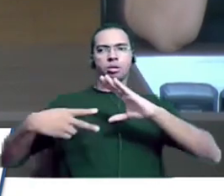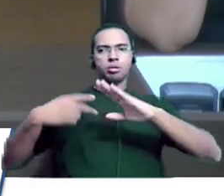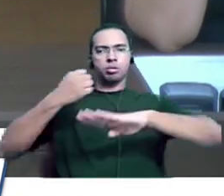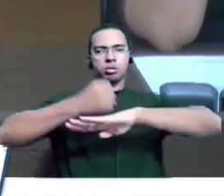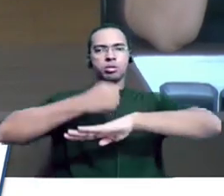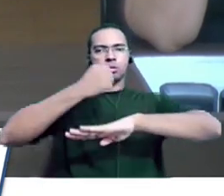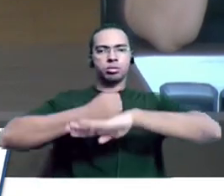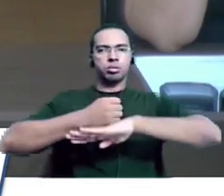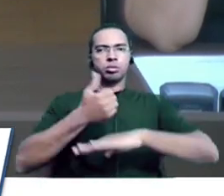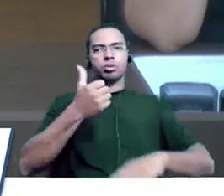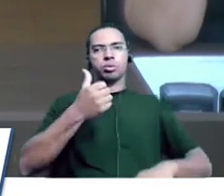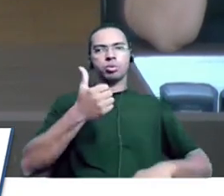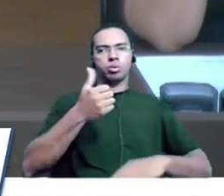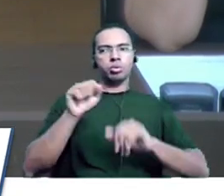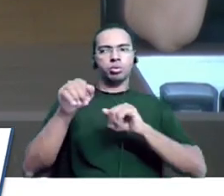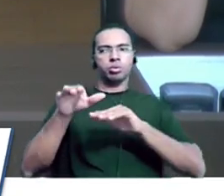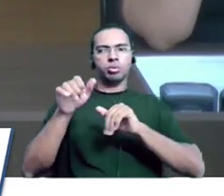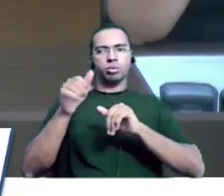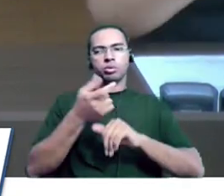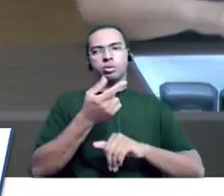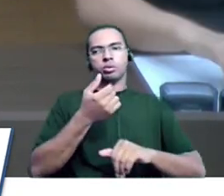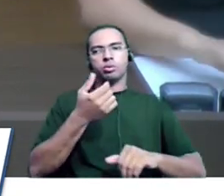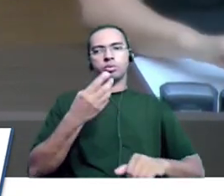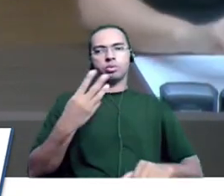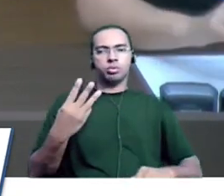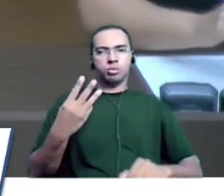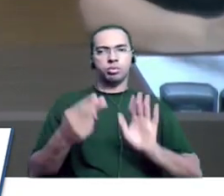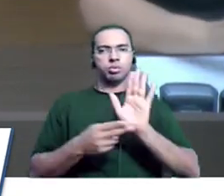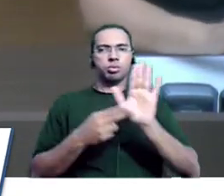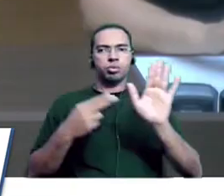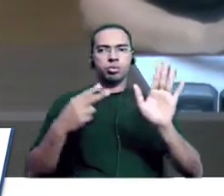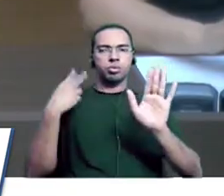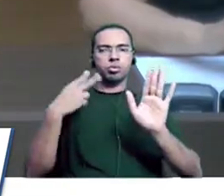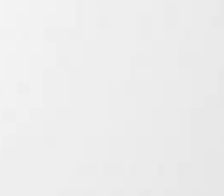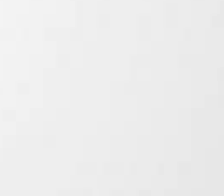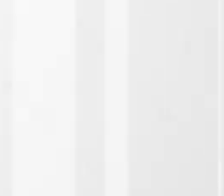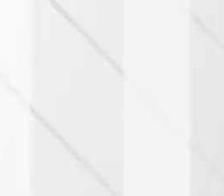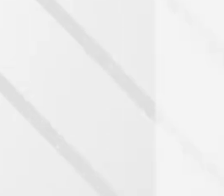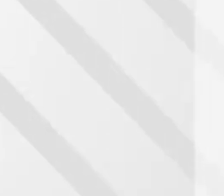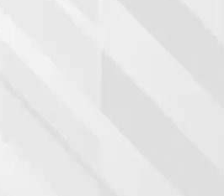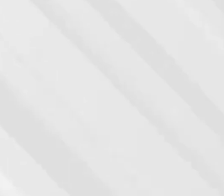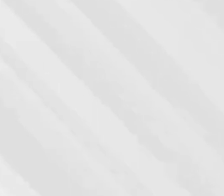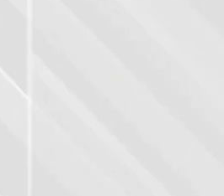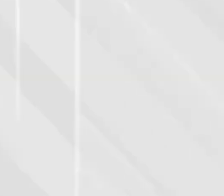de Franca, 11 de setembro de 2023. Autor, vereador Daniel Bassi.